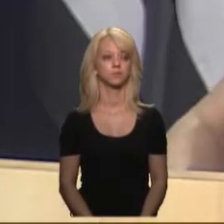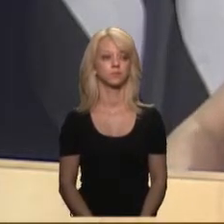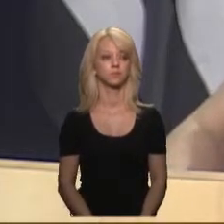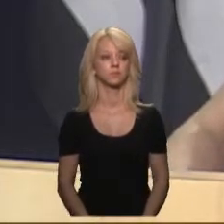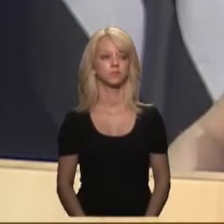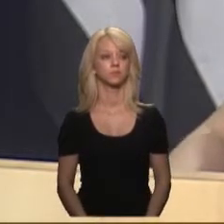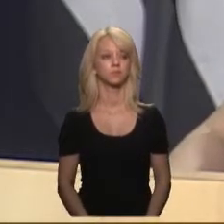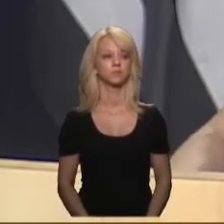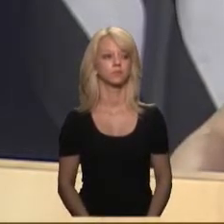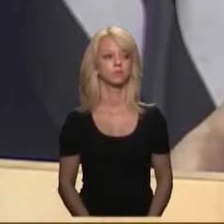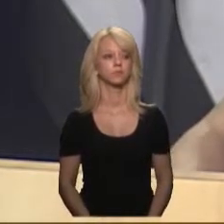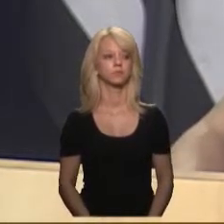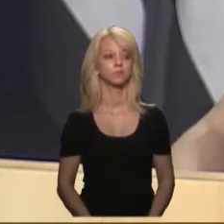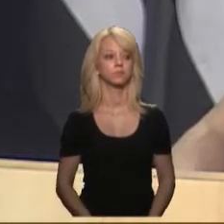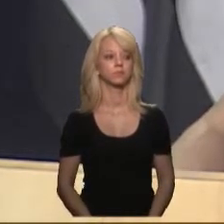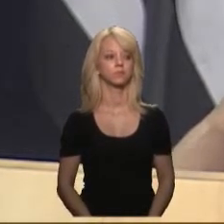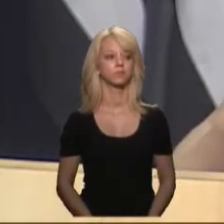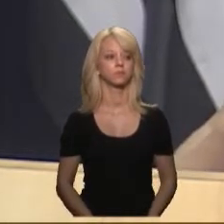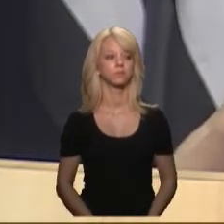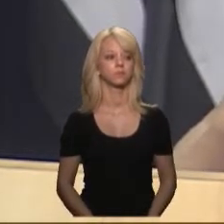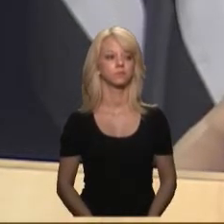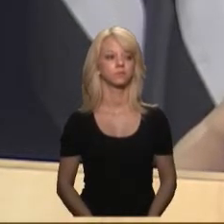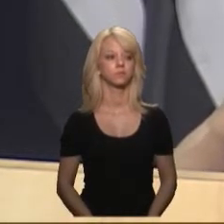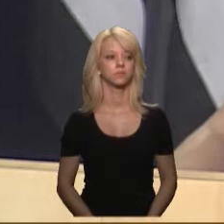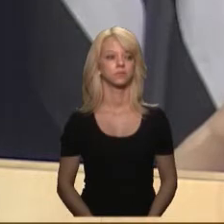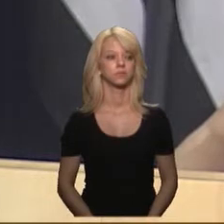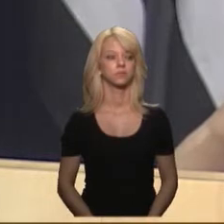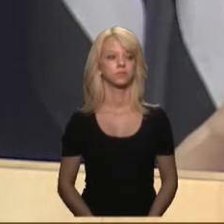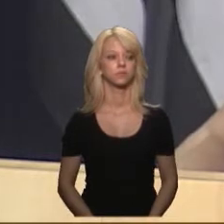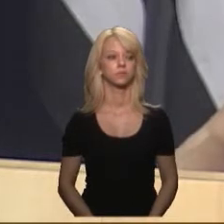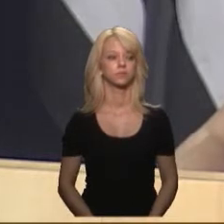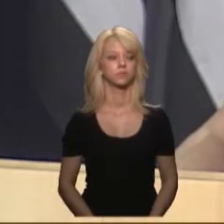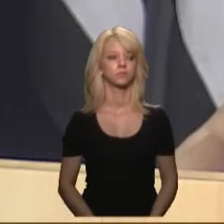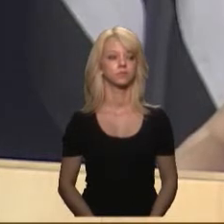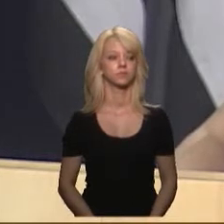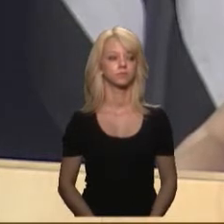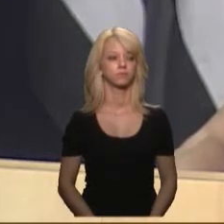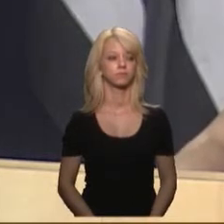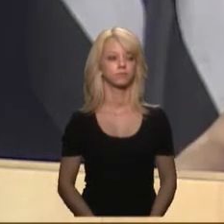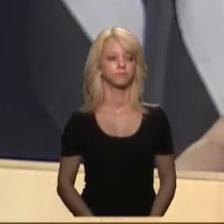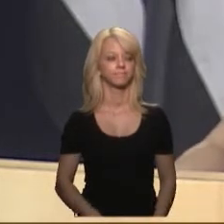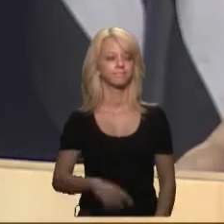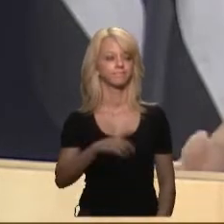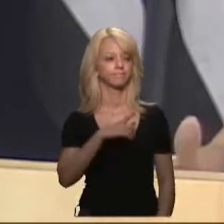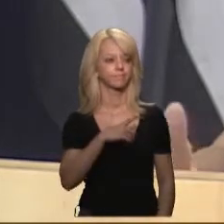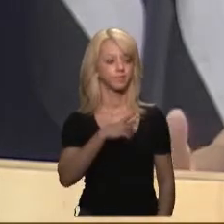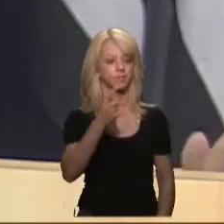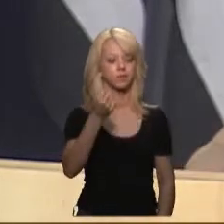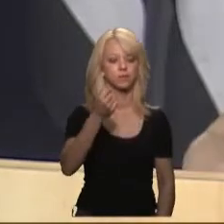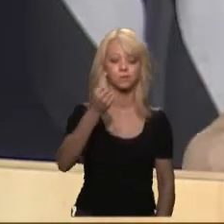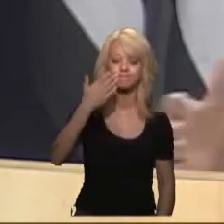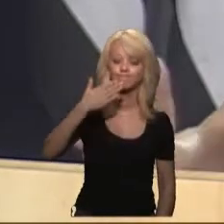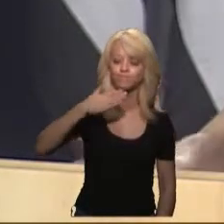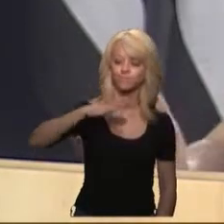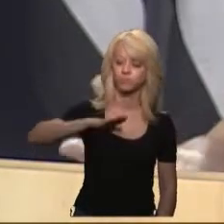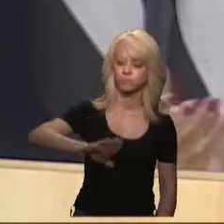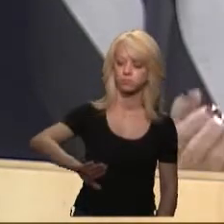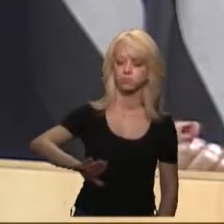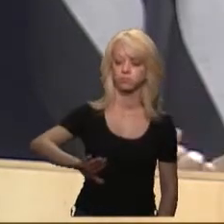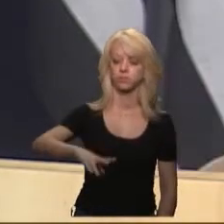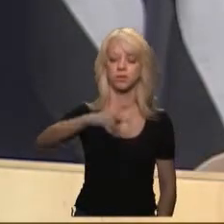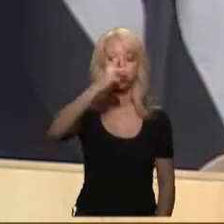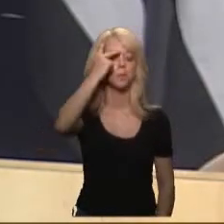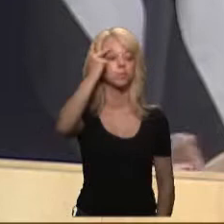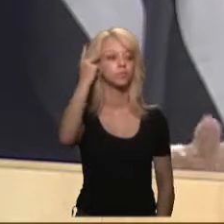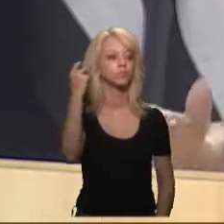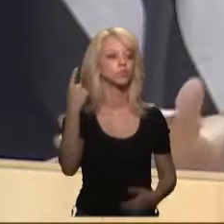para facilitar a vida da pessoa. Então, nós não estamos aqui para criar problemas para depois